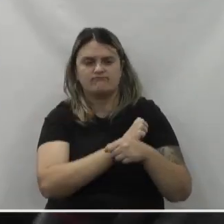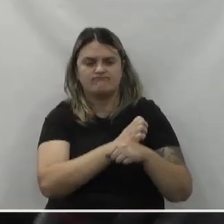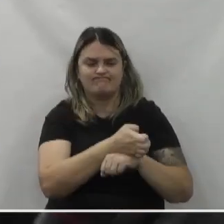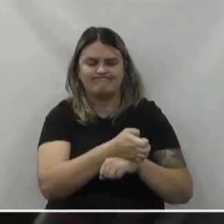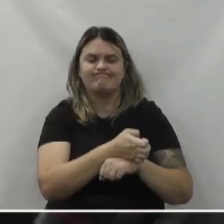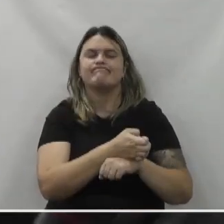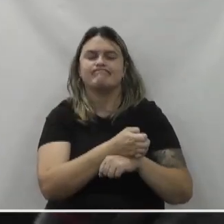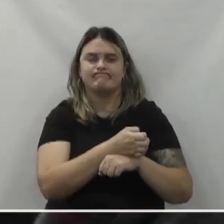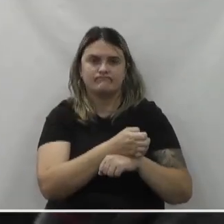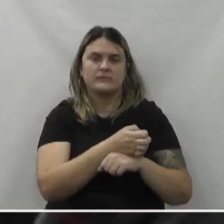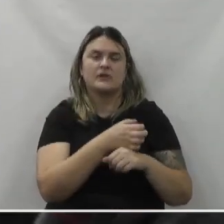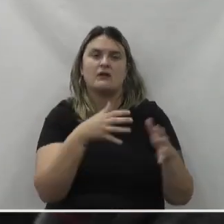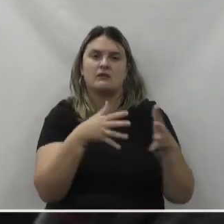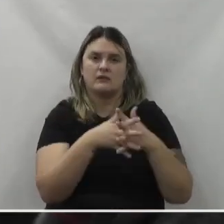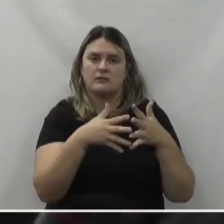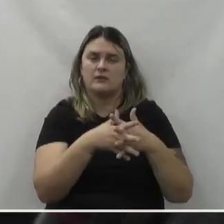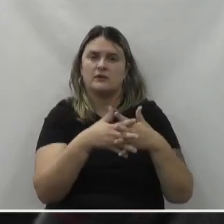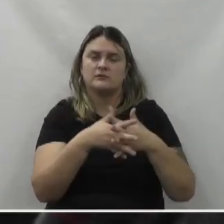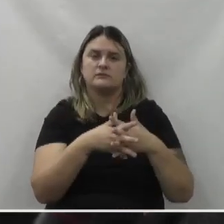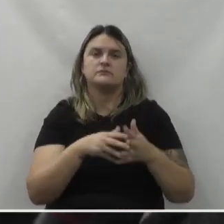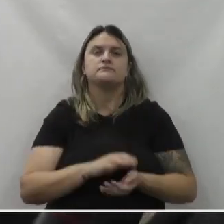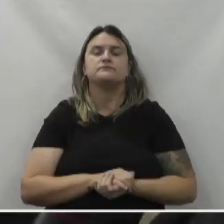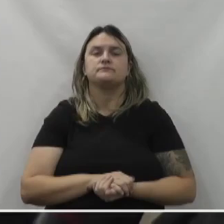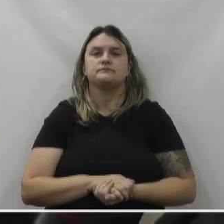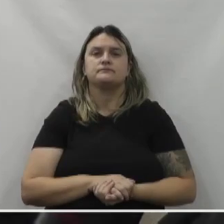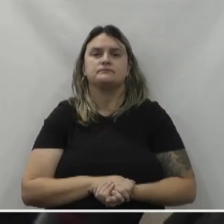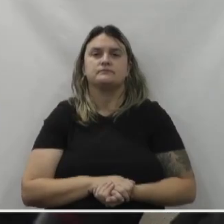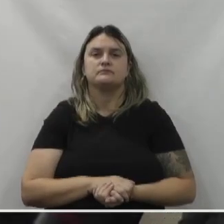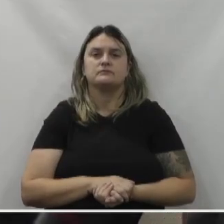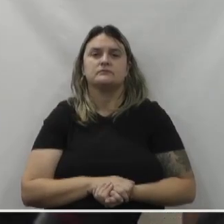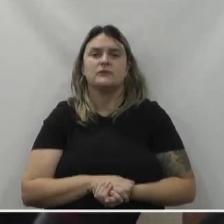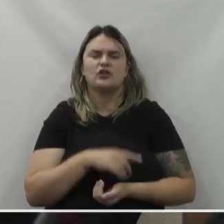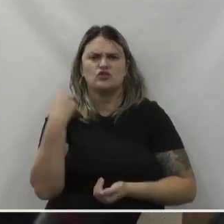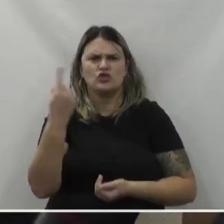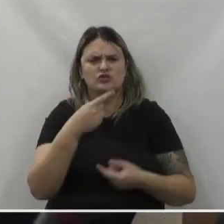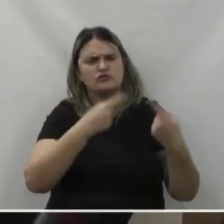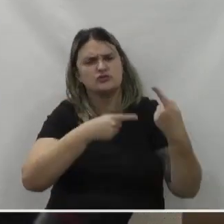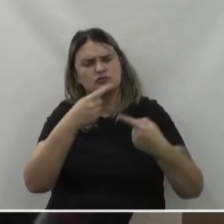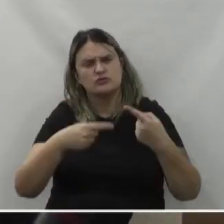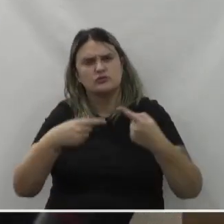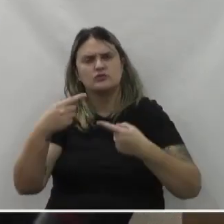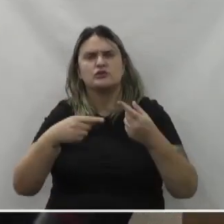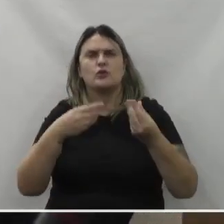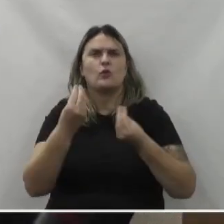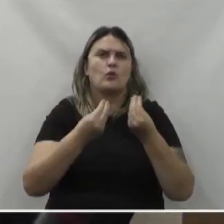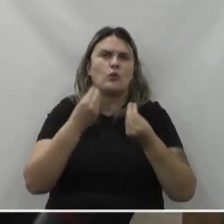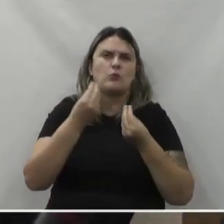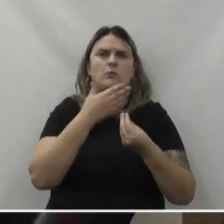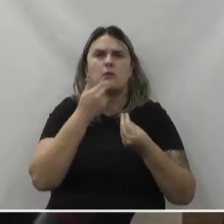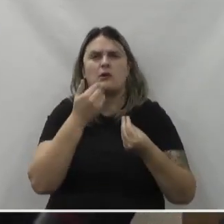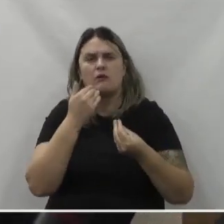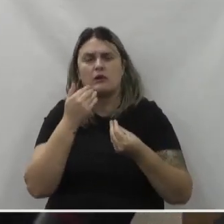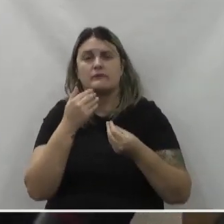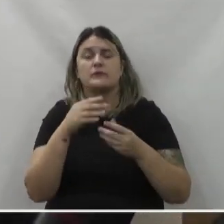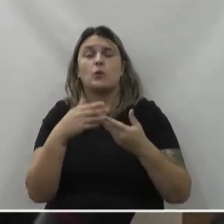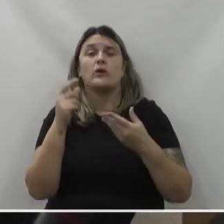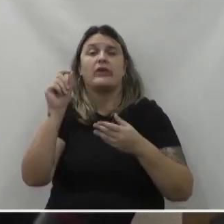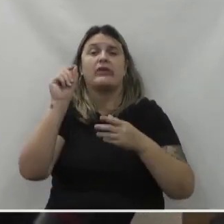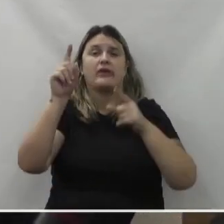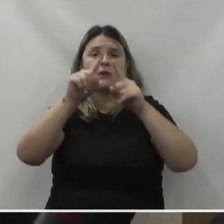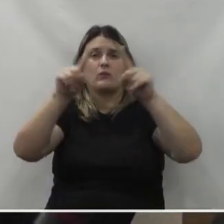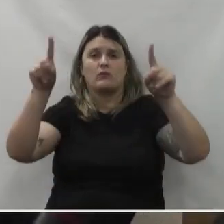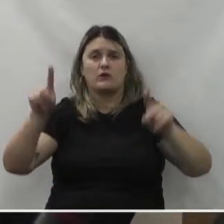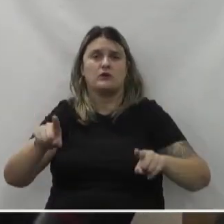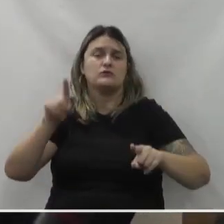alguns equívocos pontuais e trazido aí um desagrado nos servidores públicos, professores,